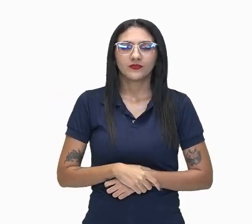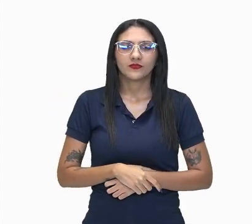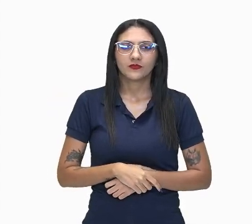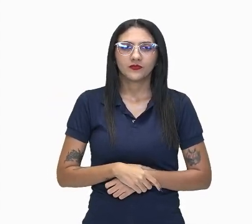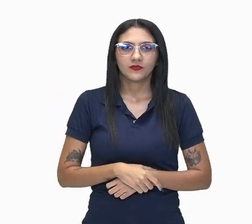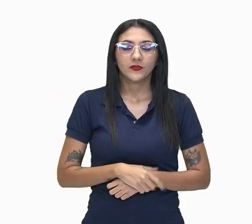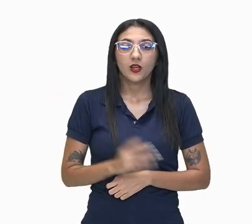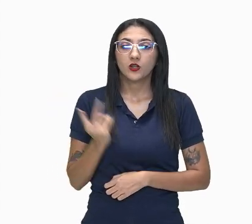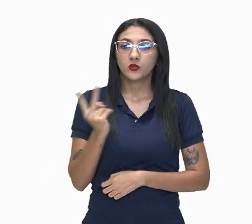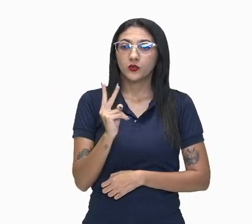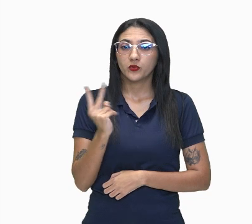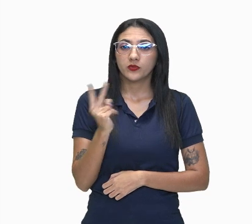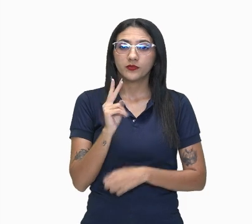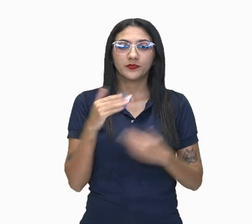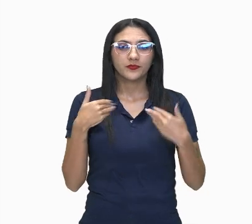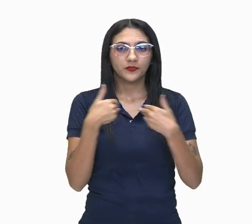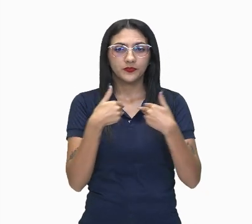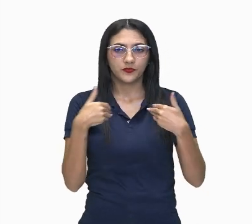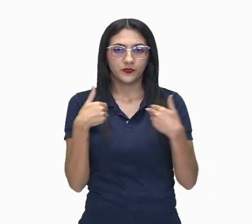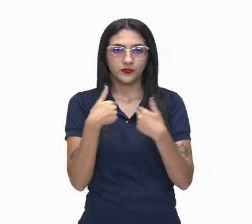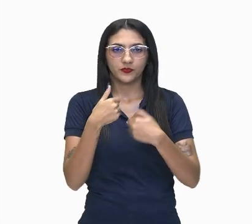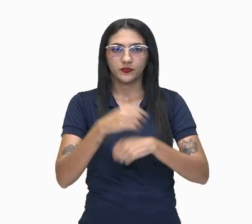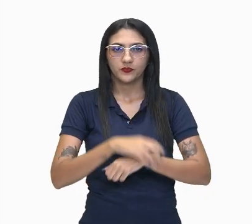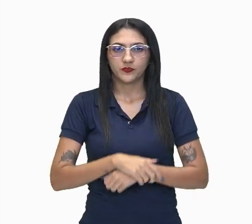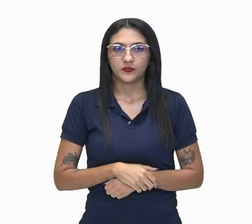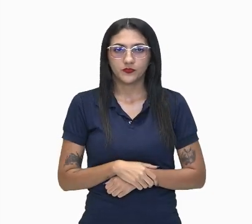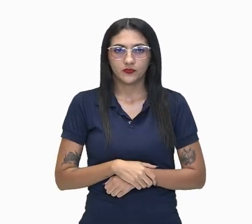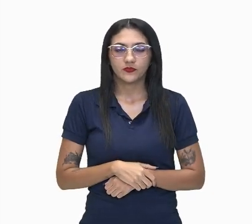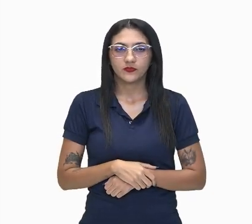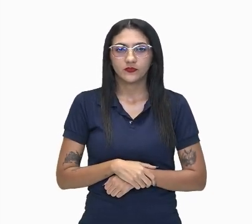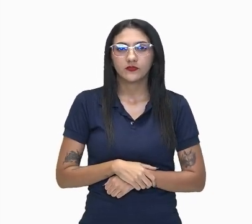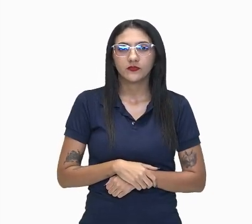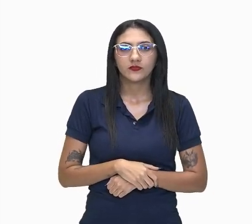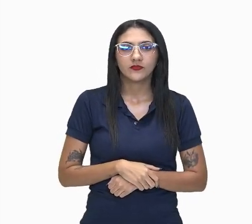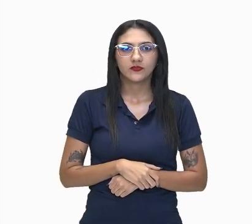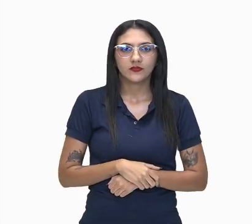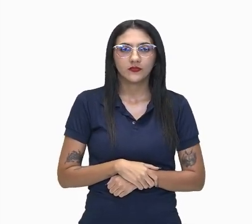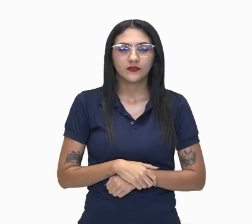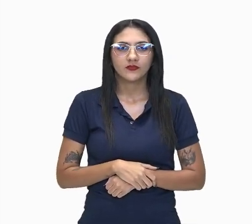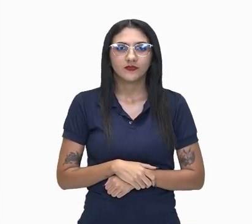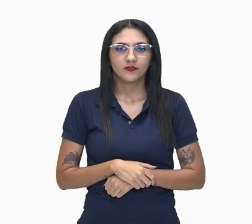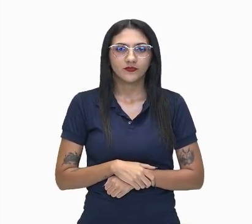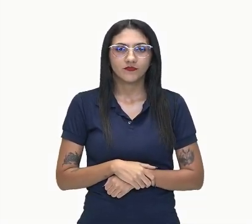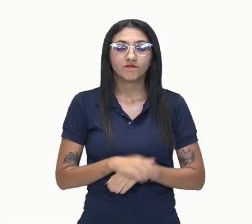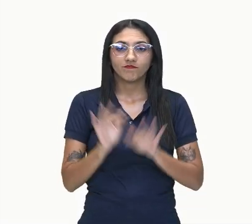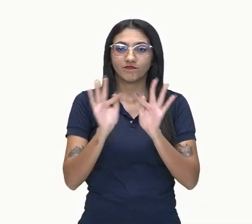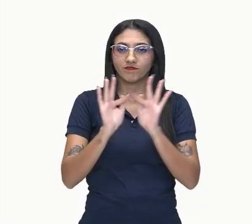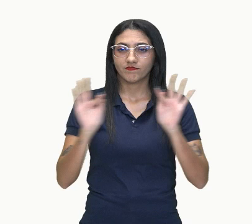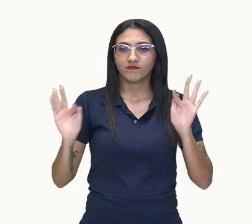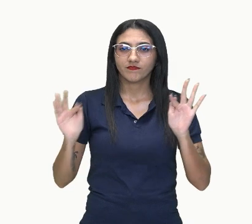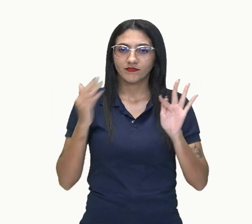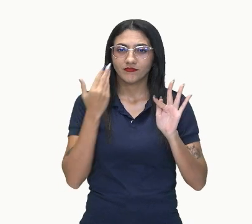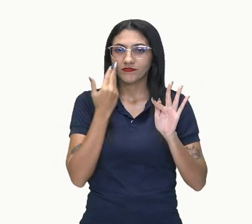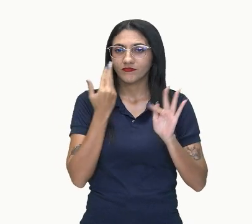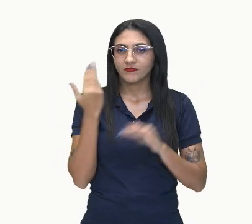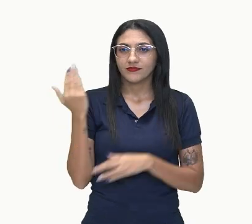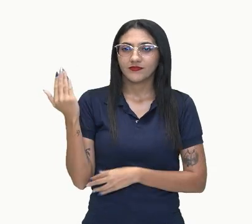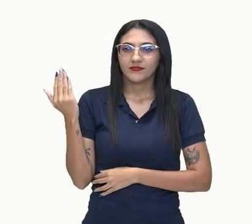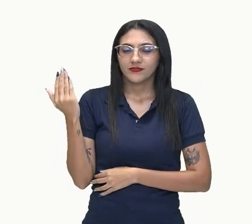dois animais. Lions are more fearless